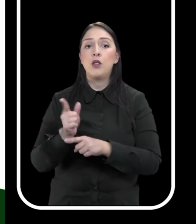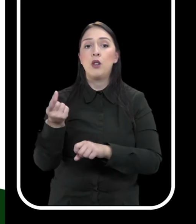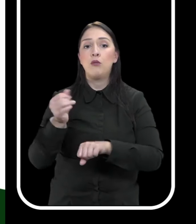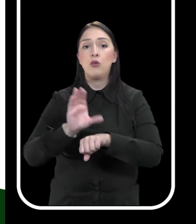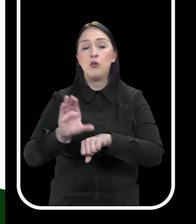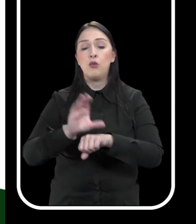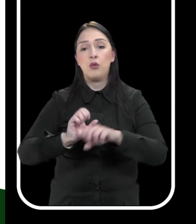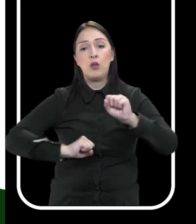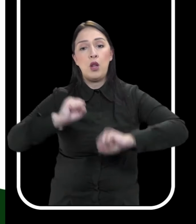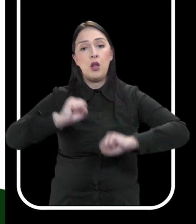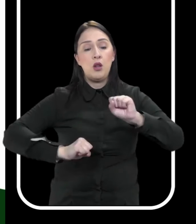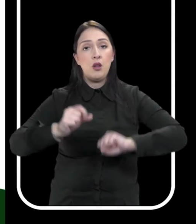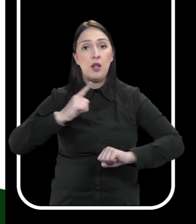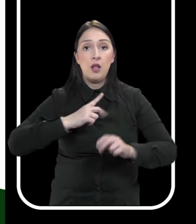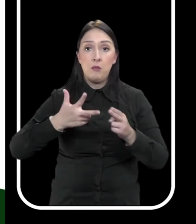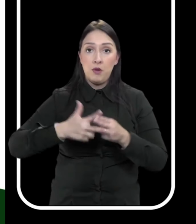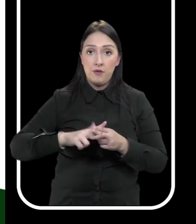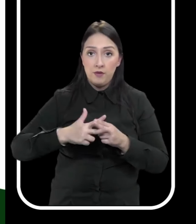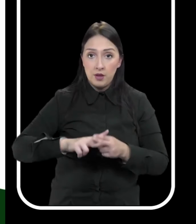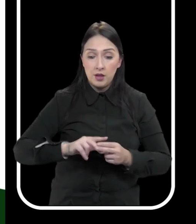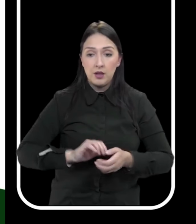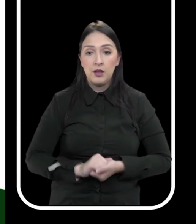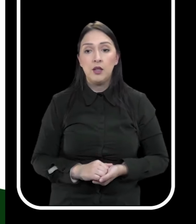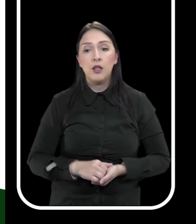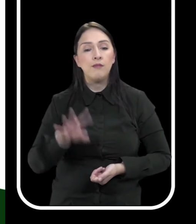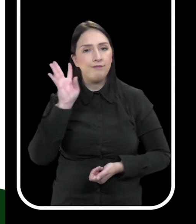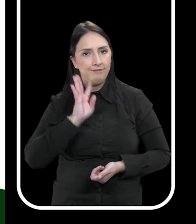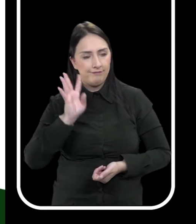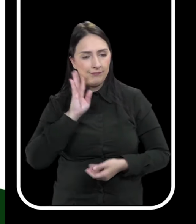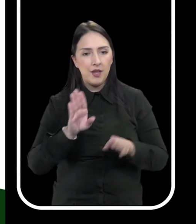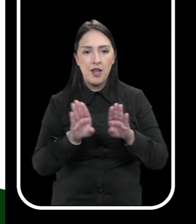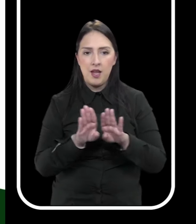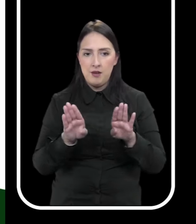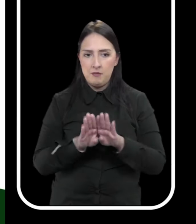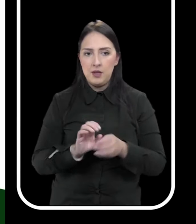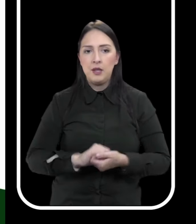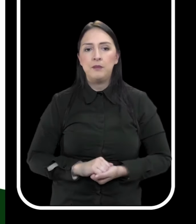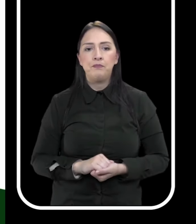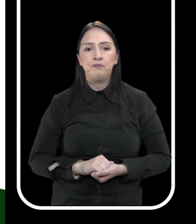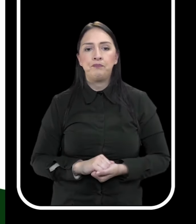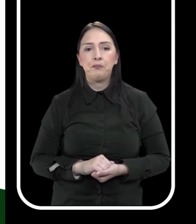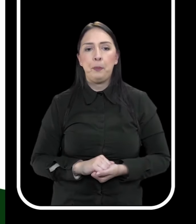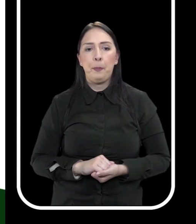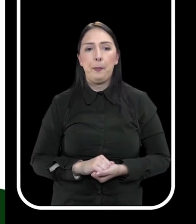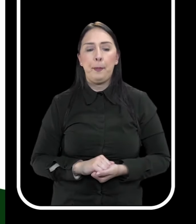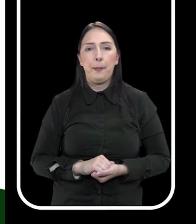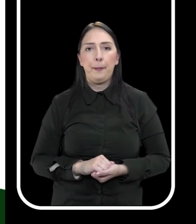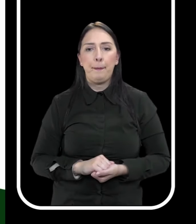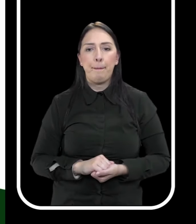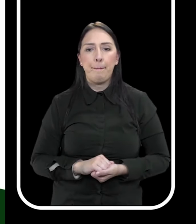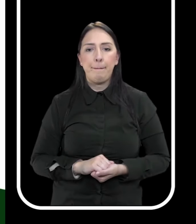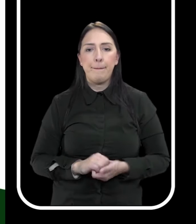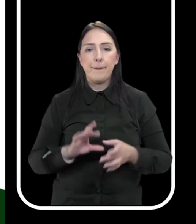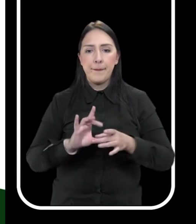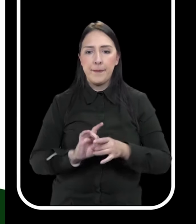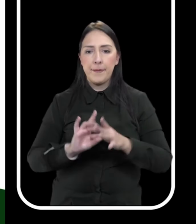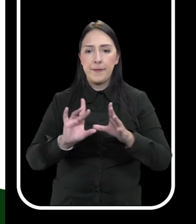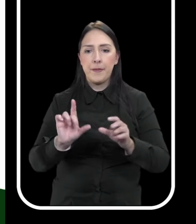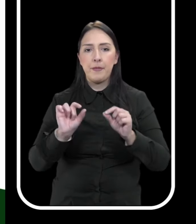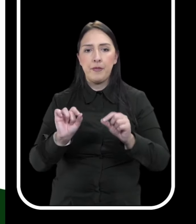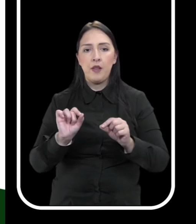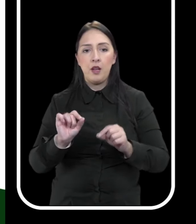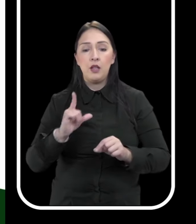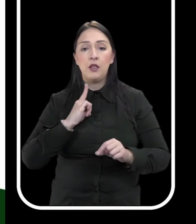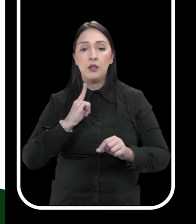de custos industriais, nós temos uma ferramenta muito interessante do Flexim, que é uma